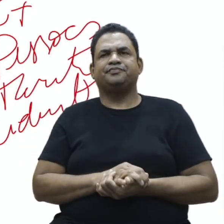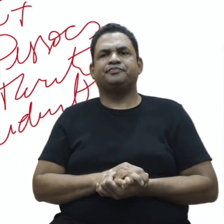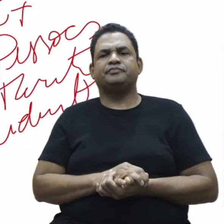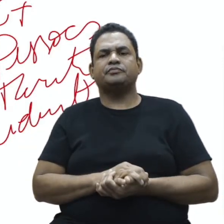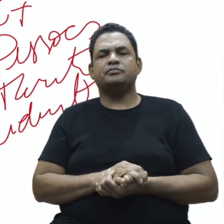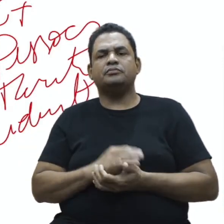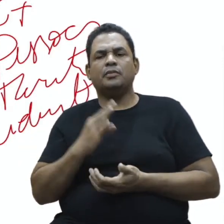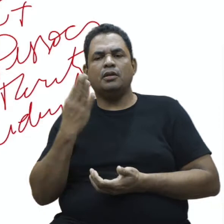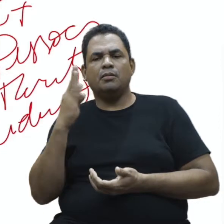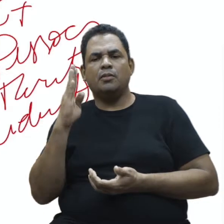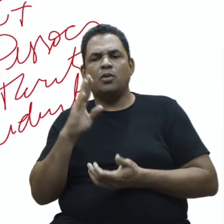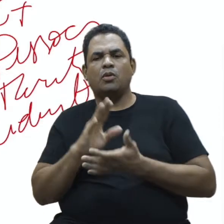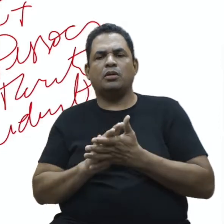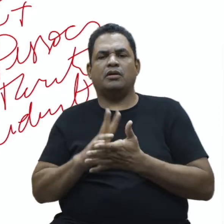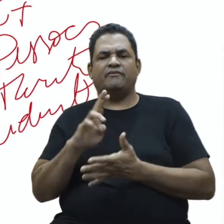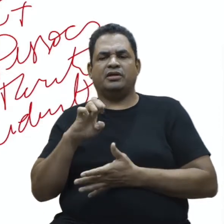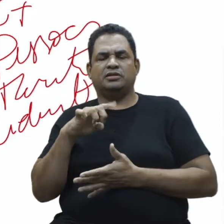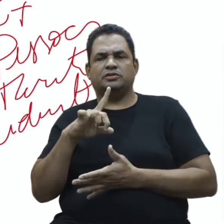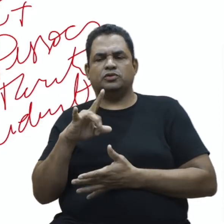Bolívia, Venezuela,